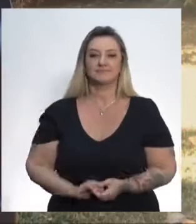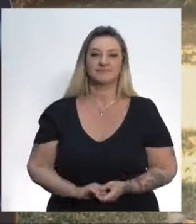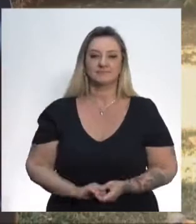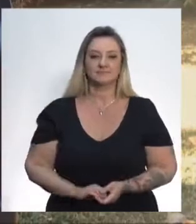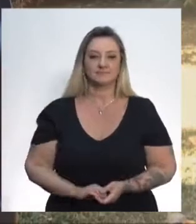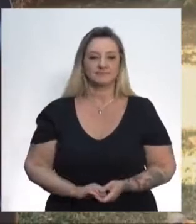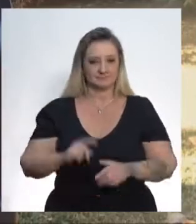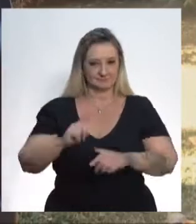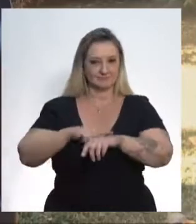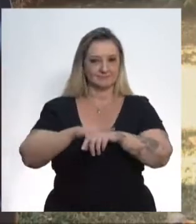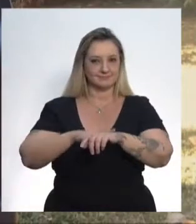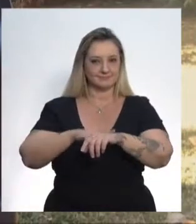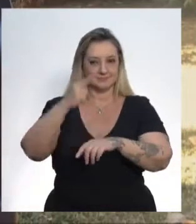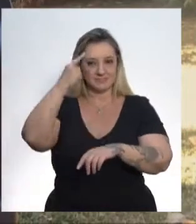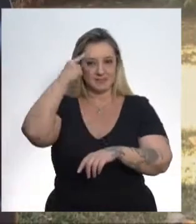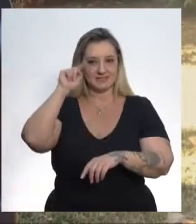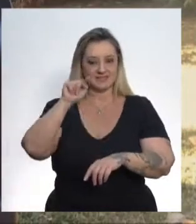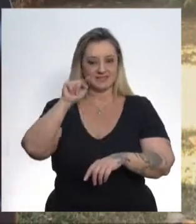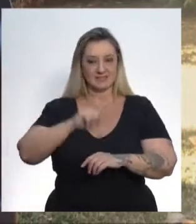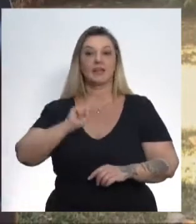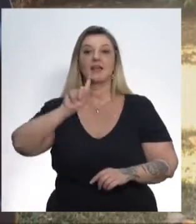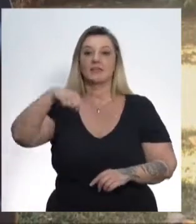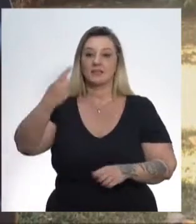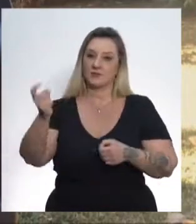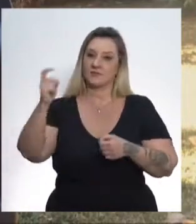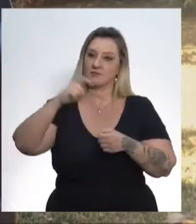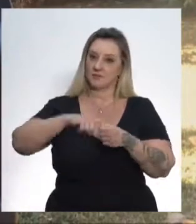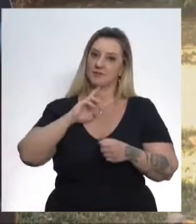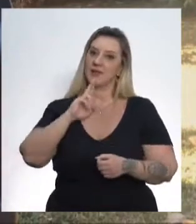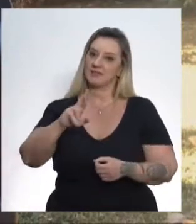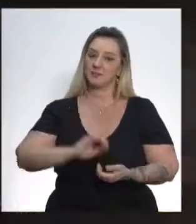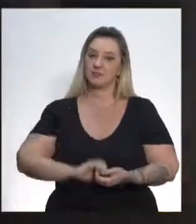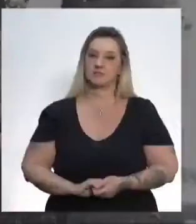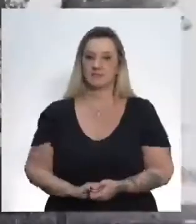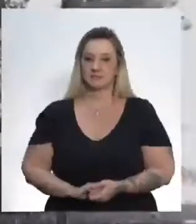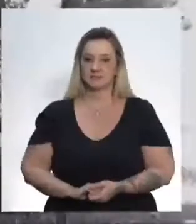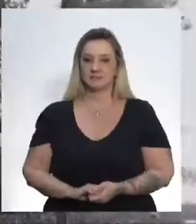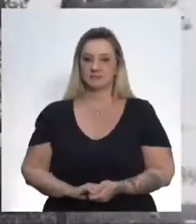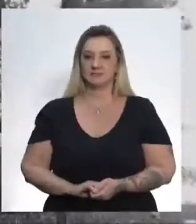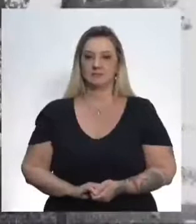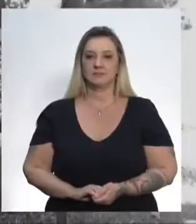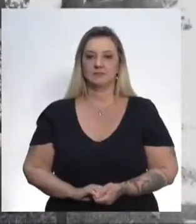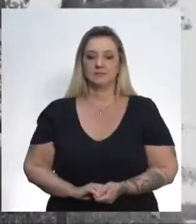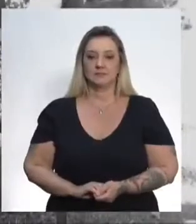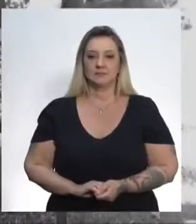Vou dar um tempinho para você pensar, depois eu volto com a resposta.